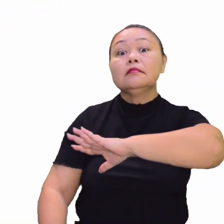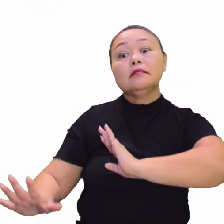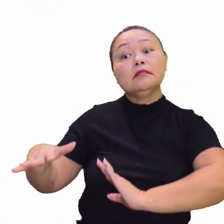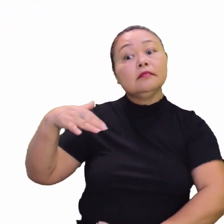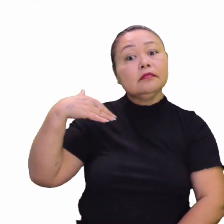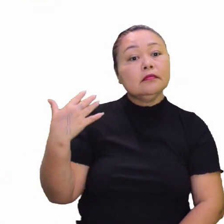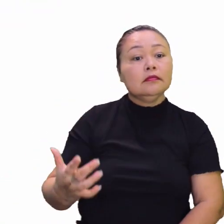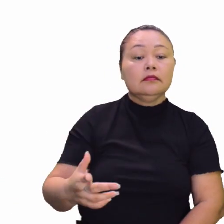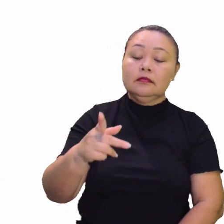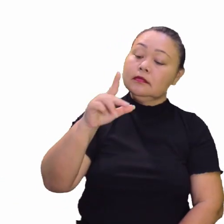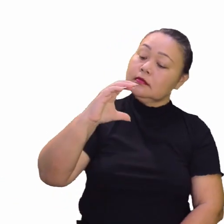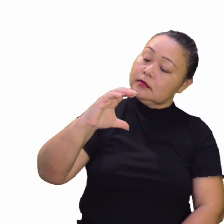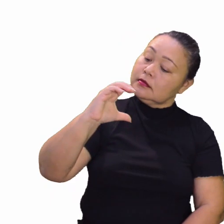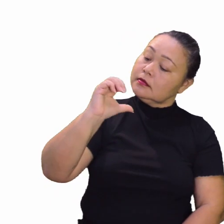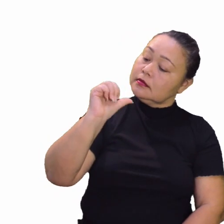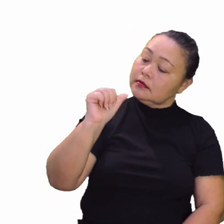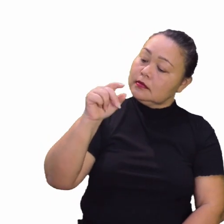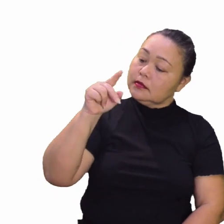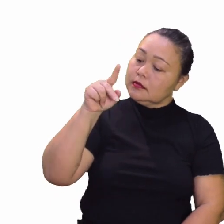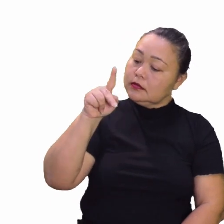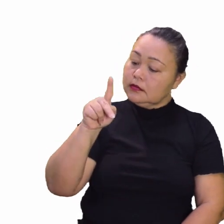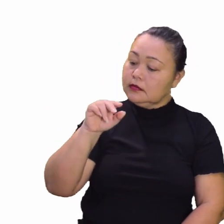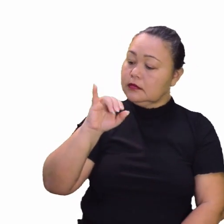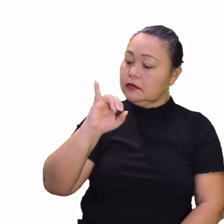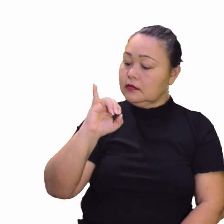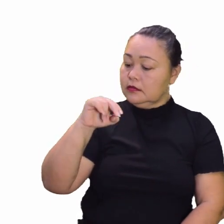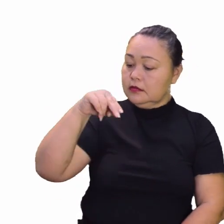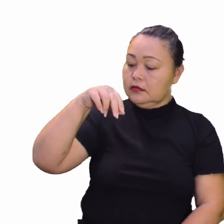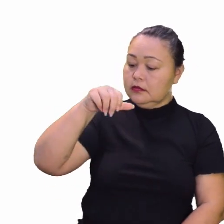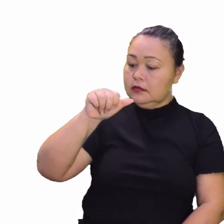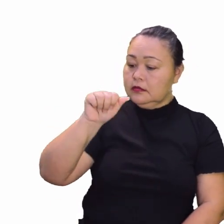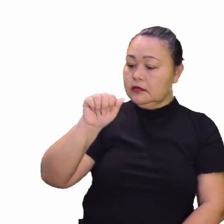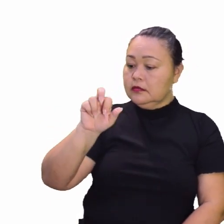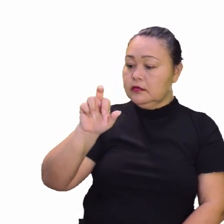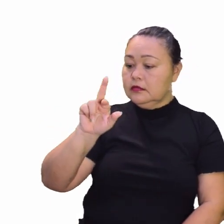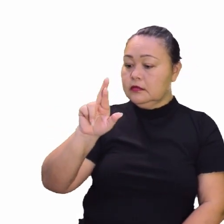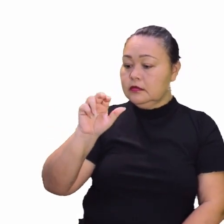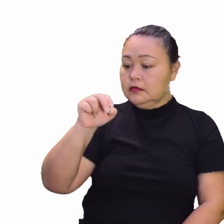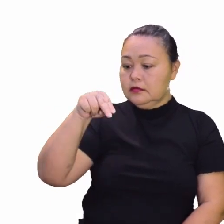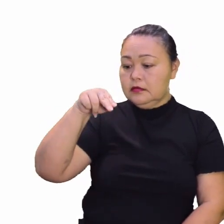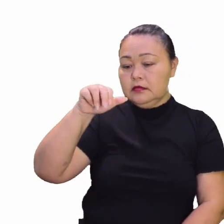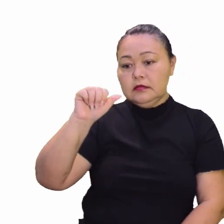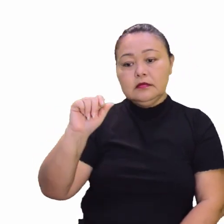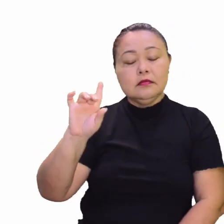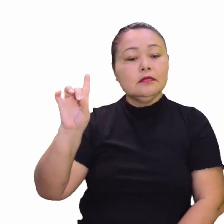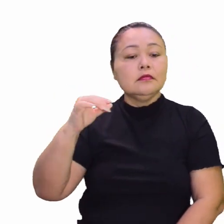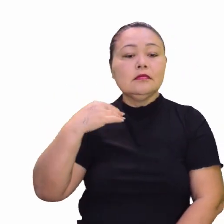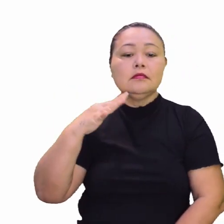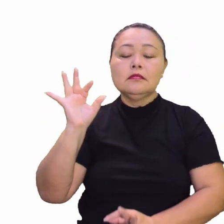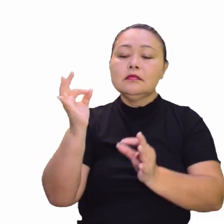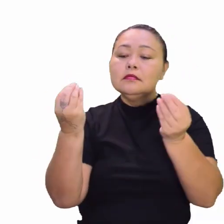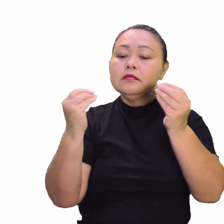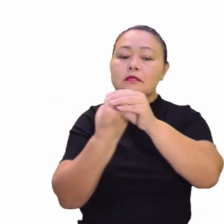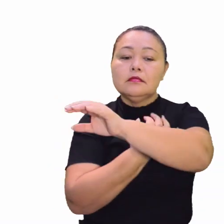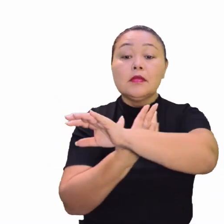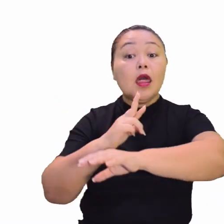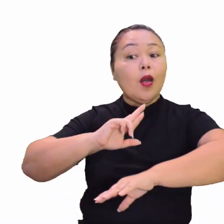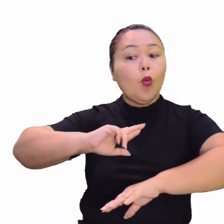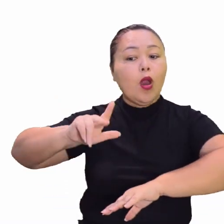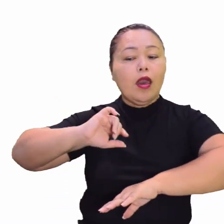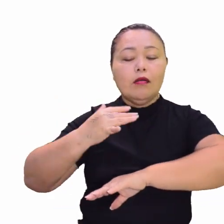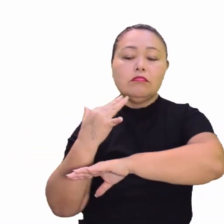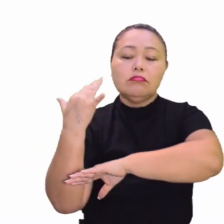E a capinarana? São formações vegetais que não são